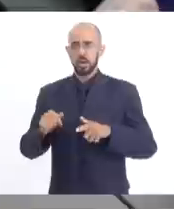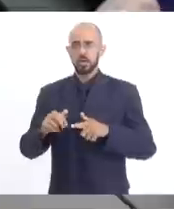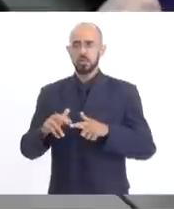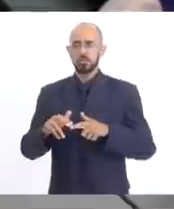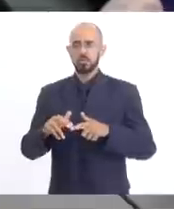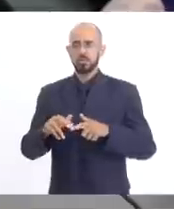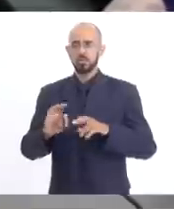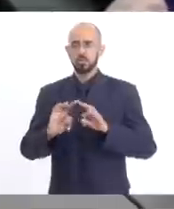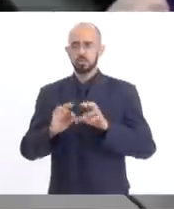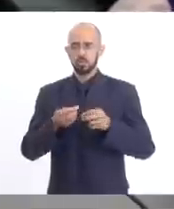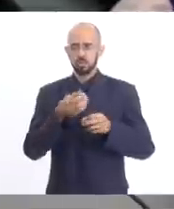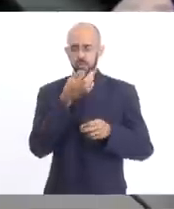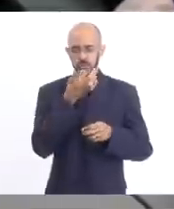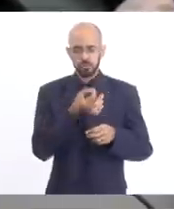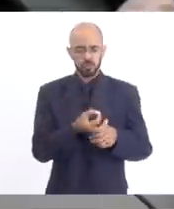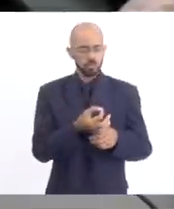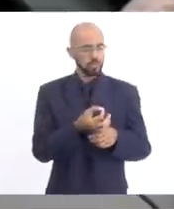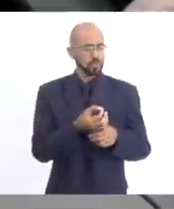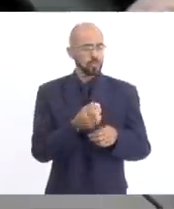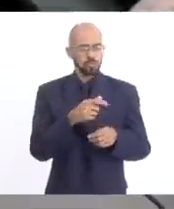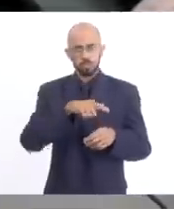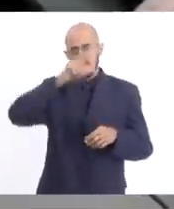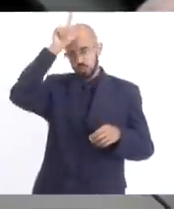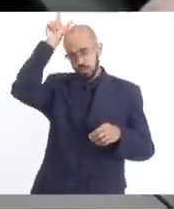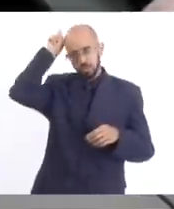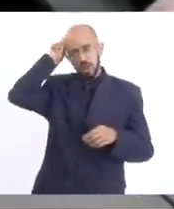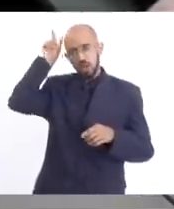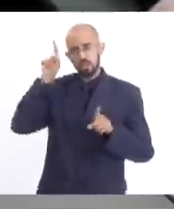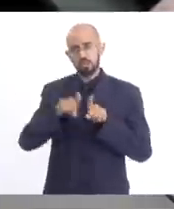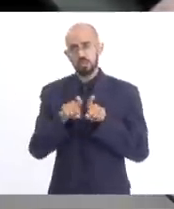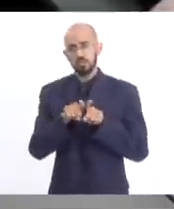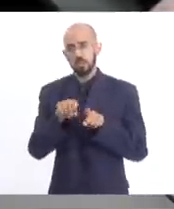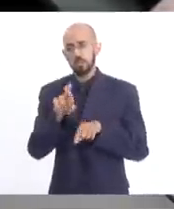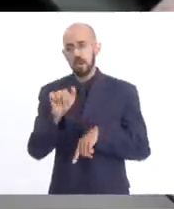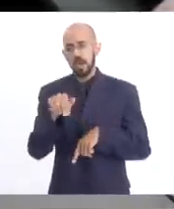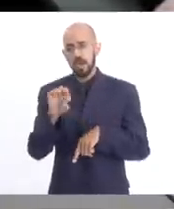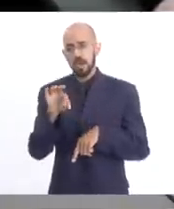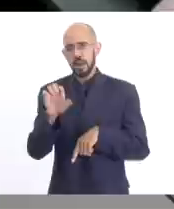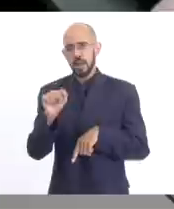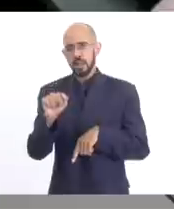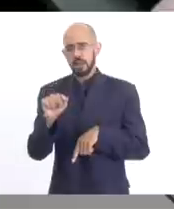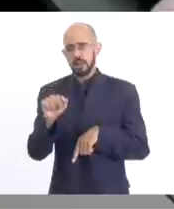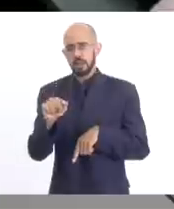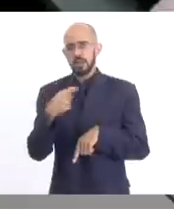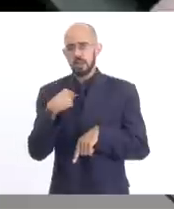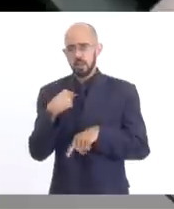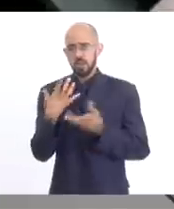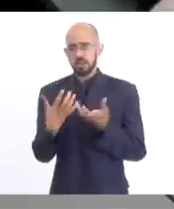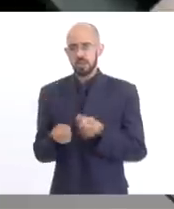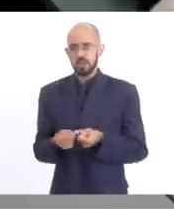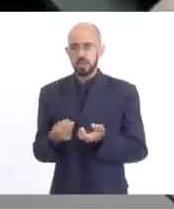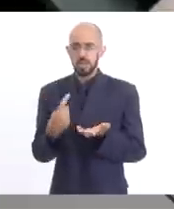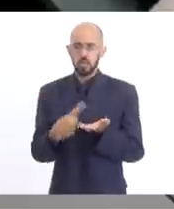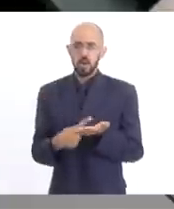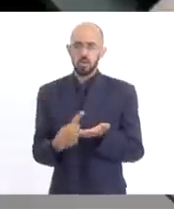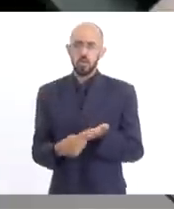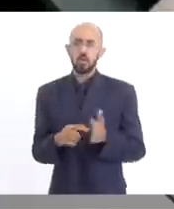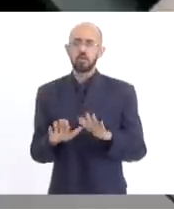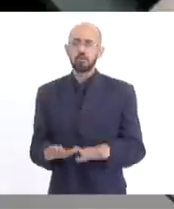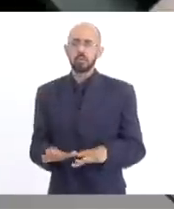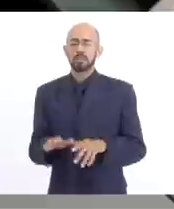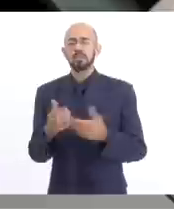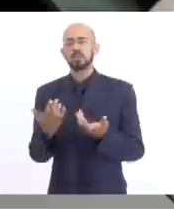pelo deputado Luiz Paulo e a deputada Renata. Eu não me furto aqui de apresentar, de fazer acordo, mas eu queria estar um pouco